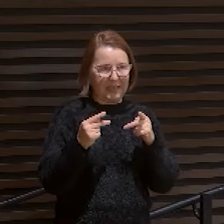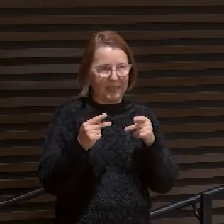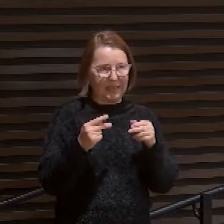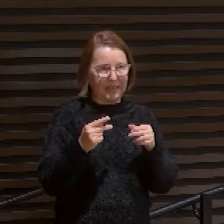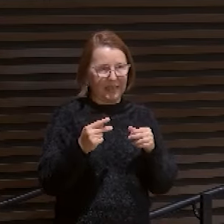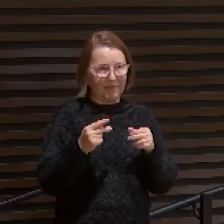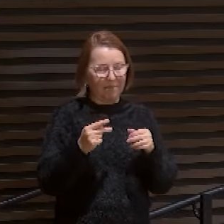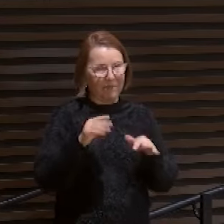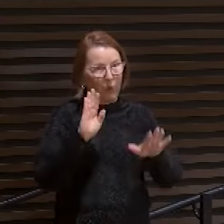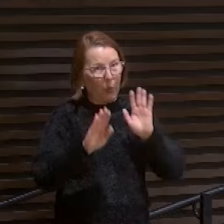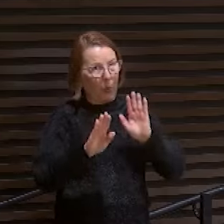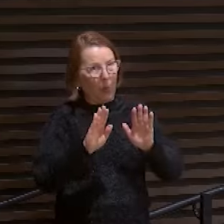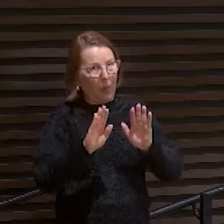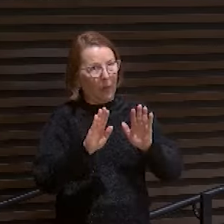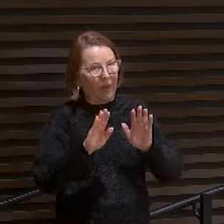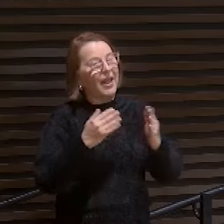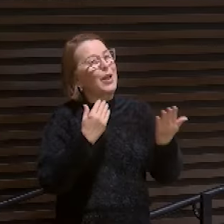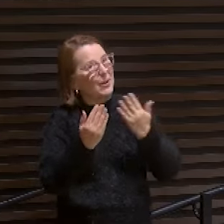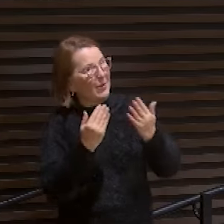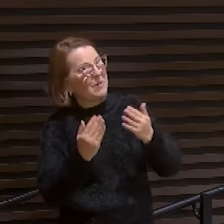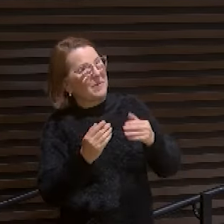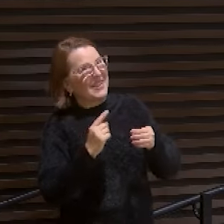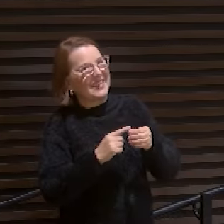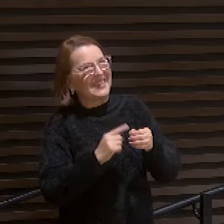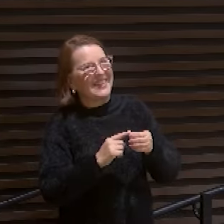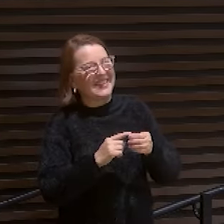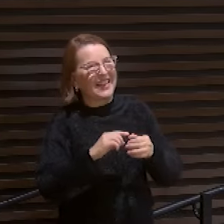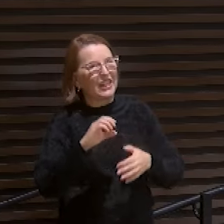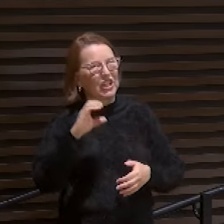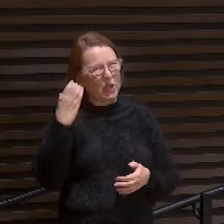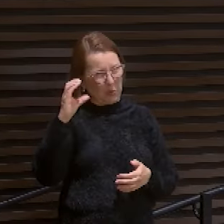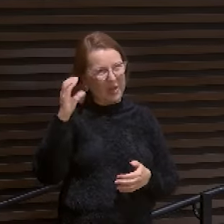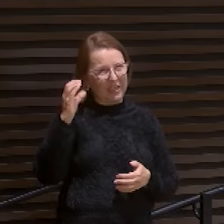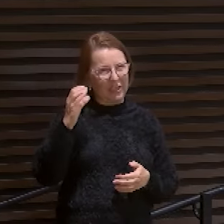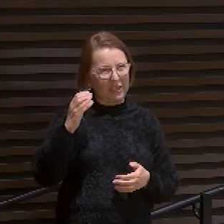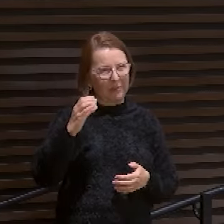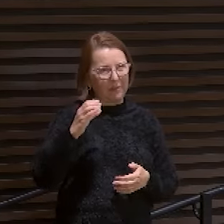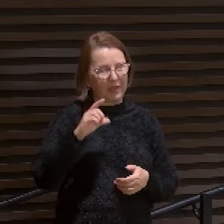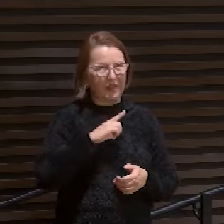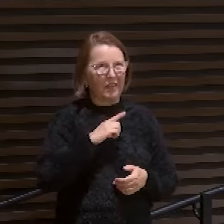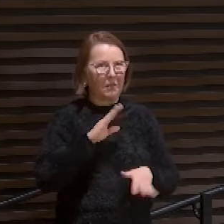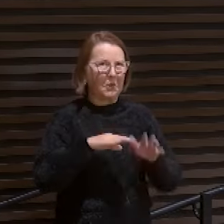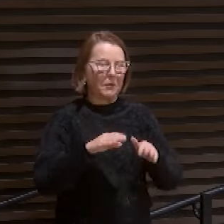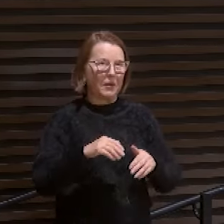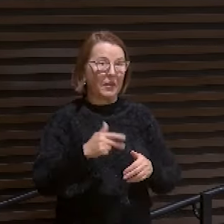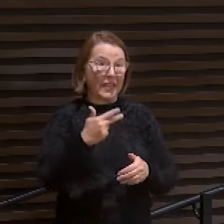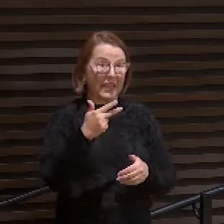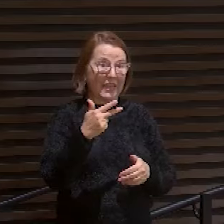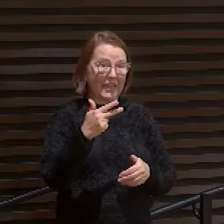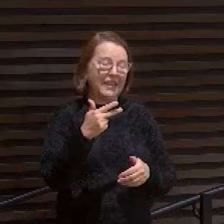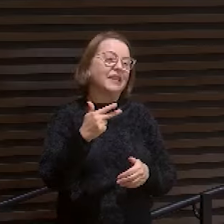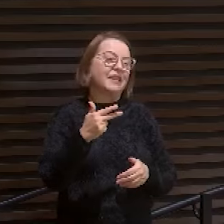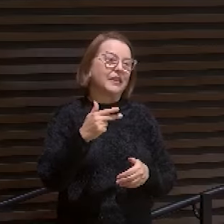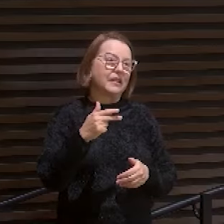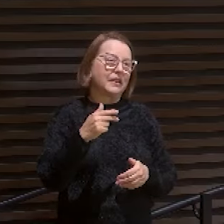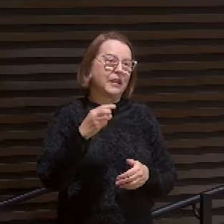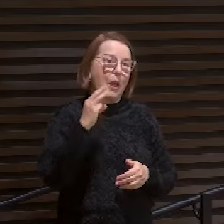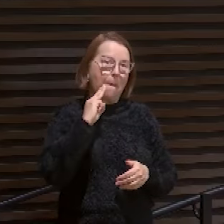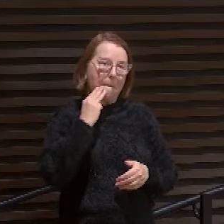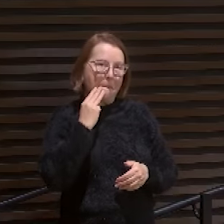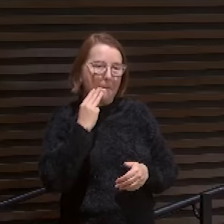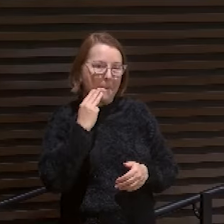de Curitiba, que tem mais ou menos uns 3 milhões de habitantes, e que o povo de Israel seria mais